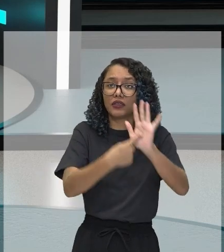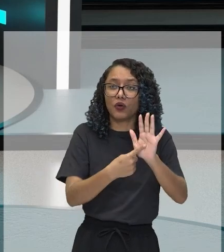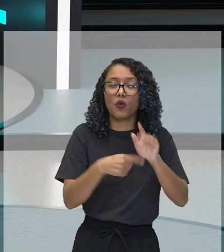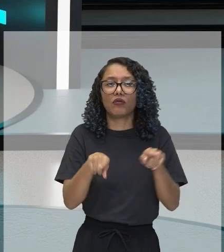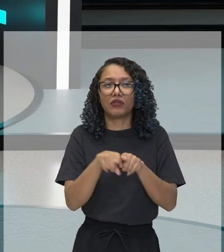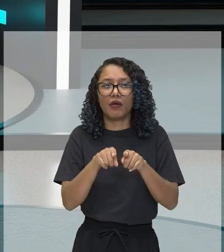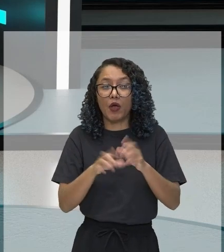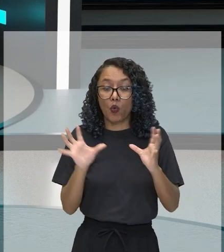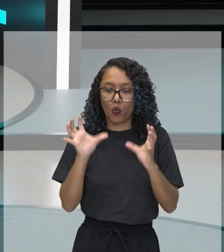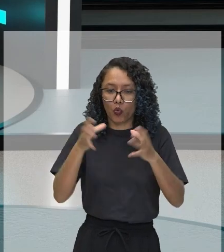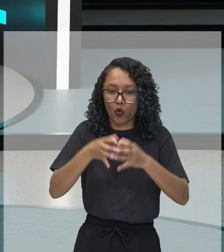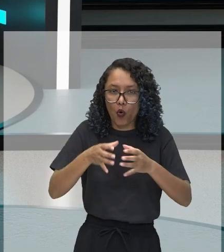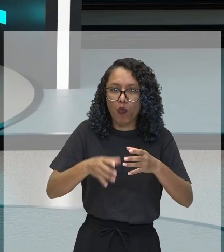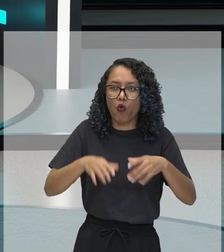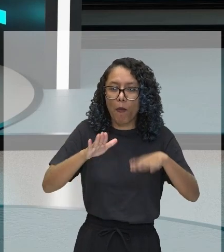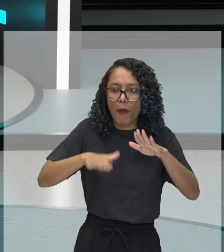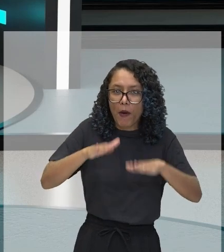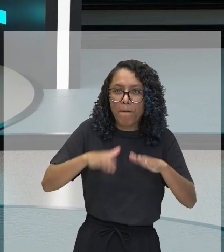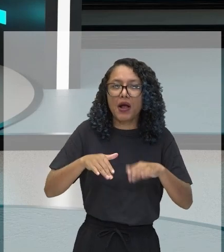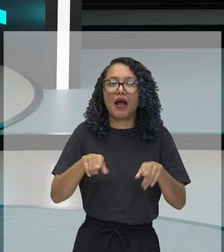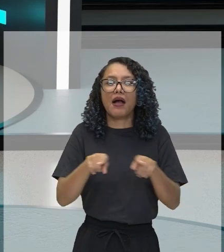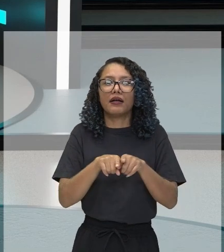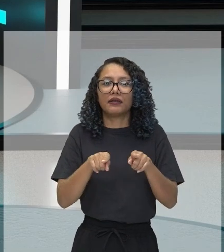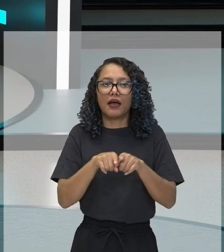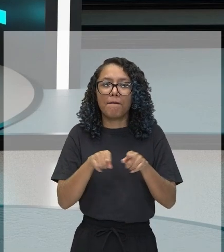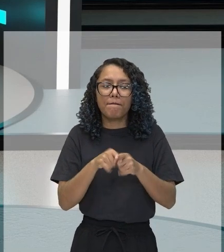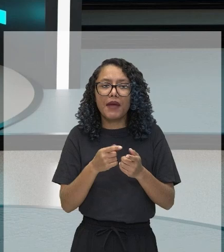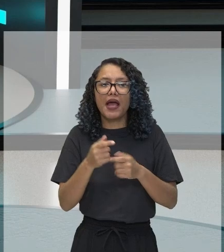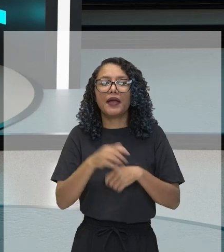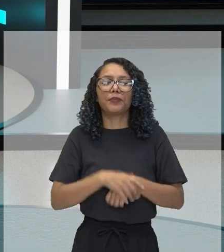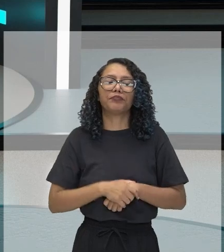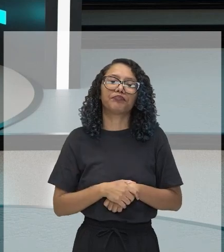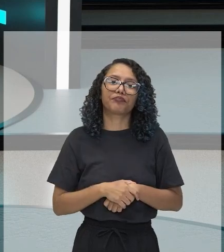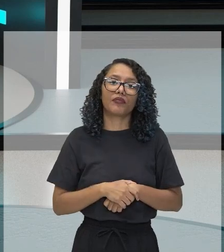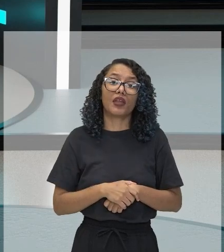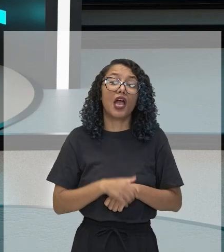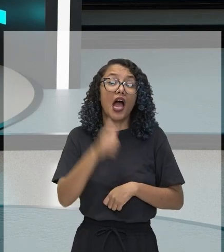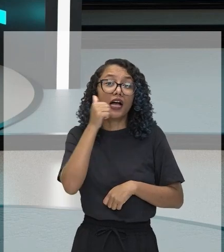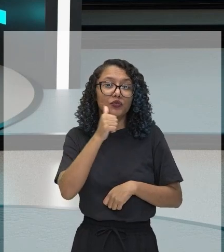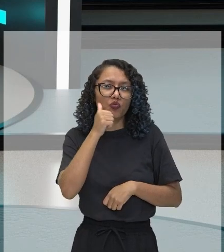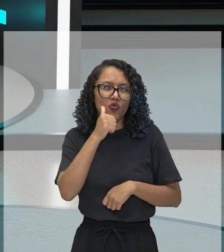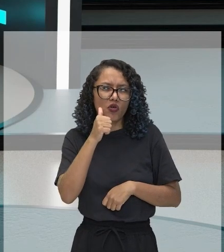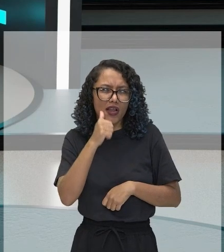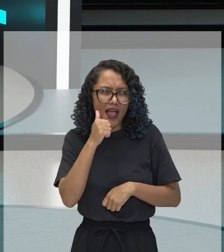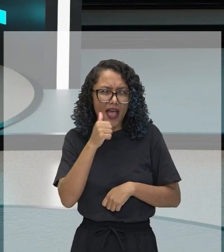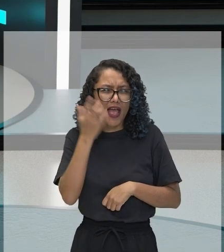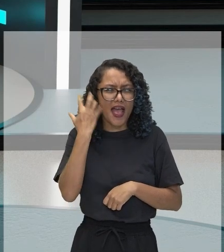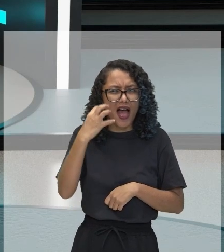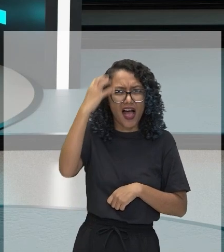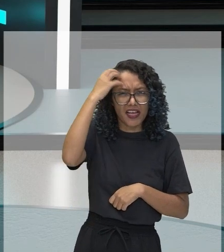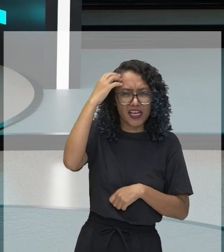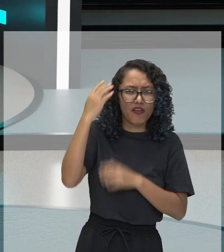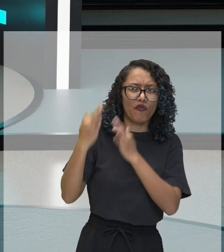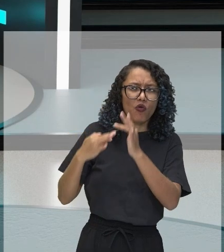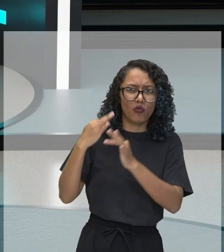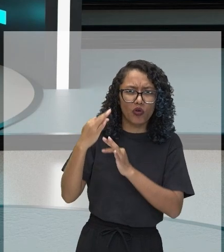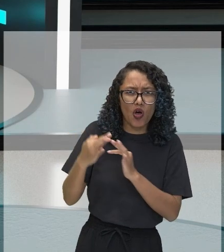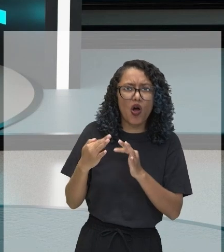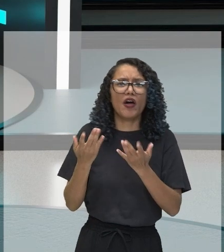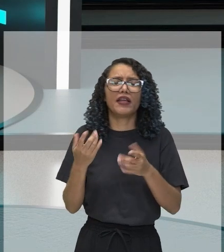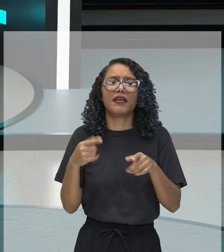bumbá, levantador de toadas, cunhamporanga, rainha do folclore, sinhazinha da fazenda, pajé,